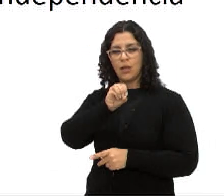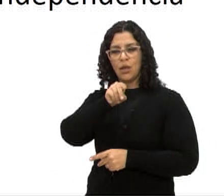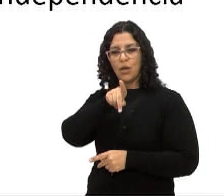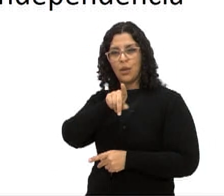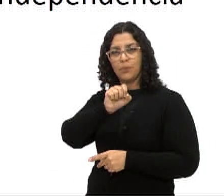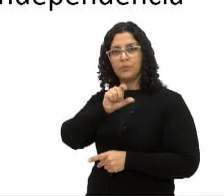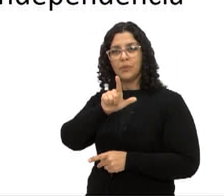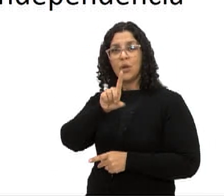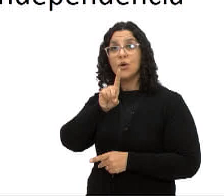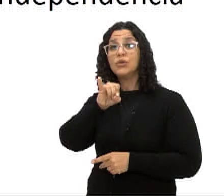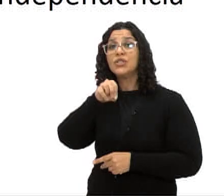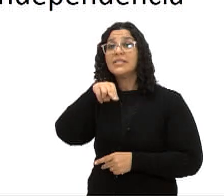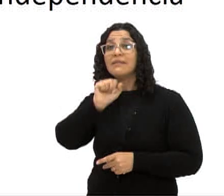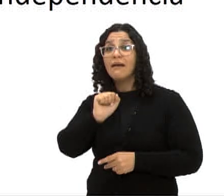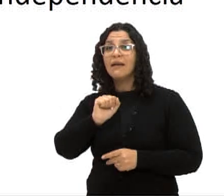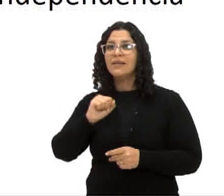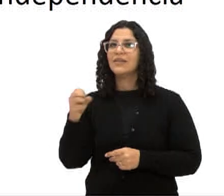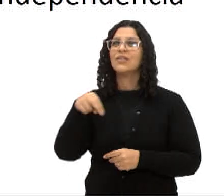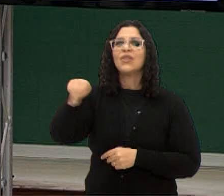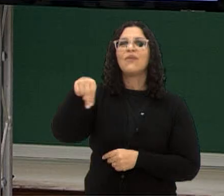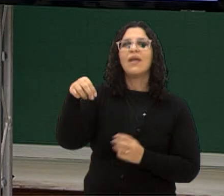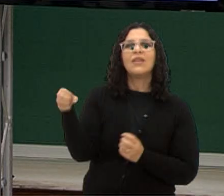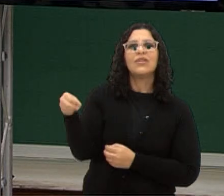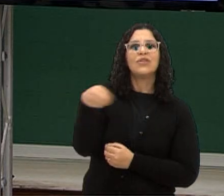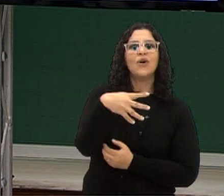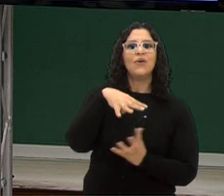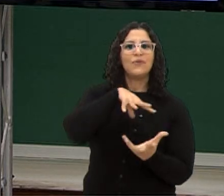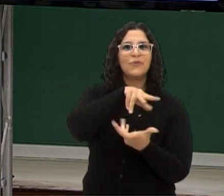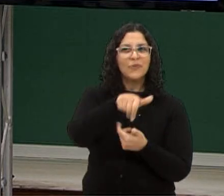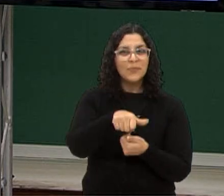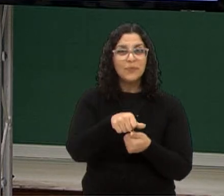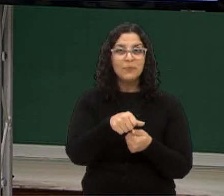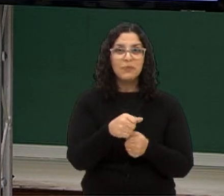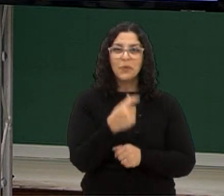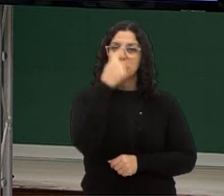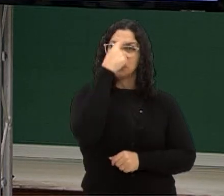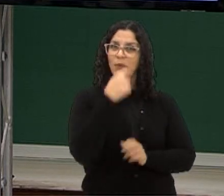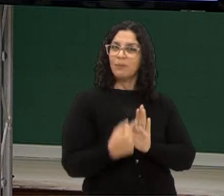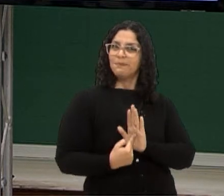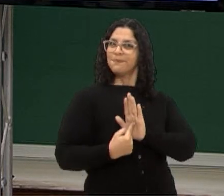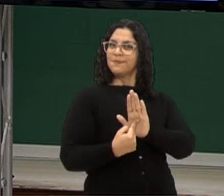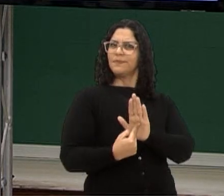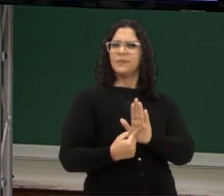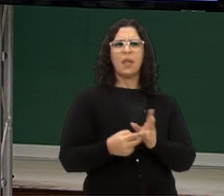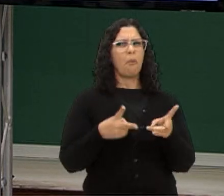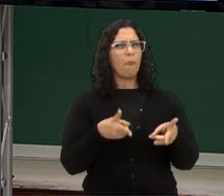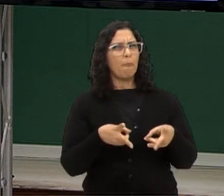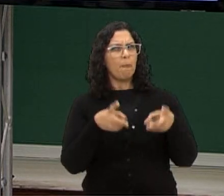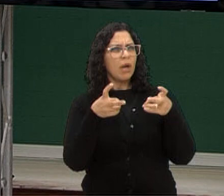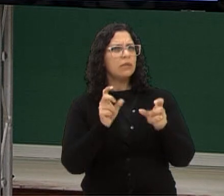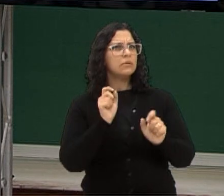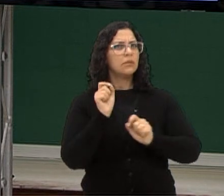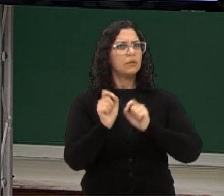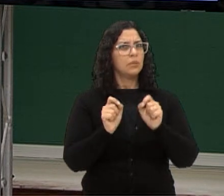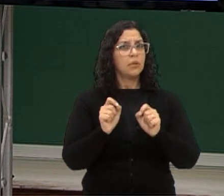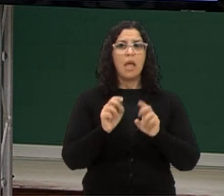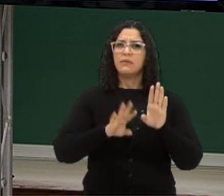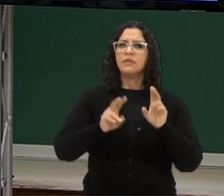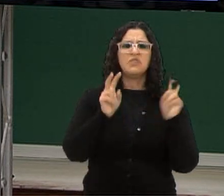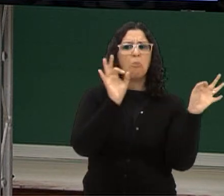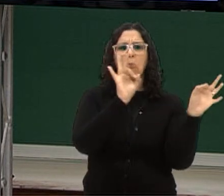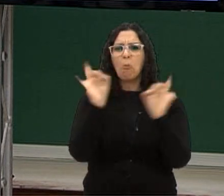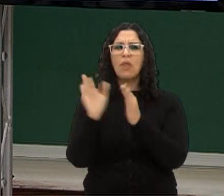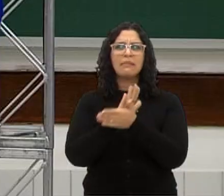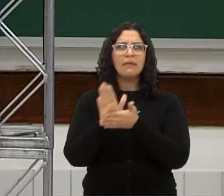Mundo, em destaque aqui. E o que acontece? Vamos perceber, talvez você não tenha assistido essa